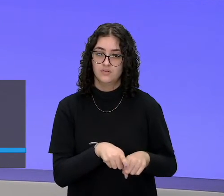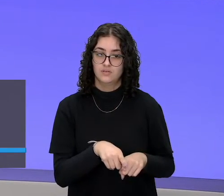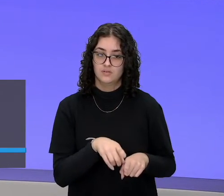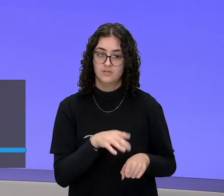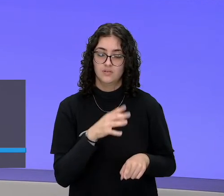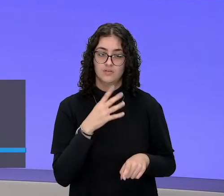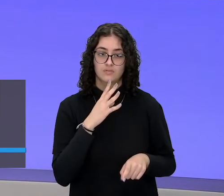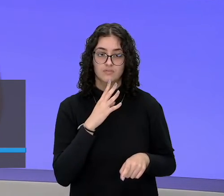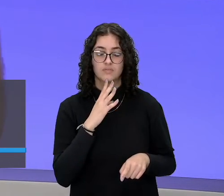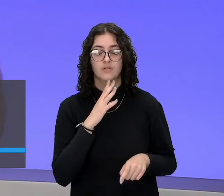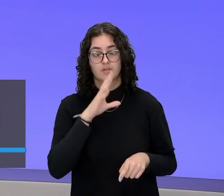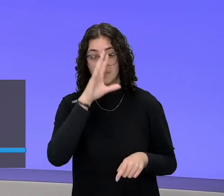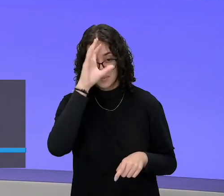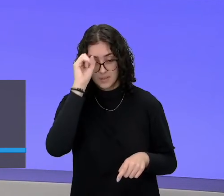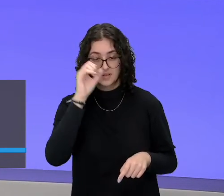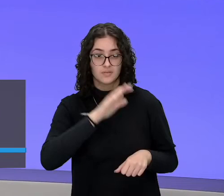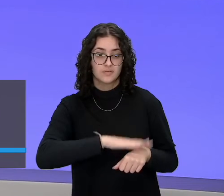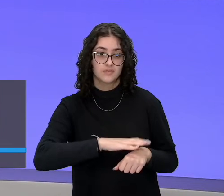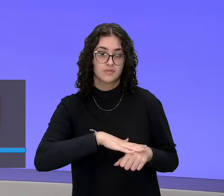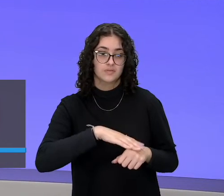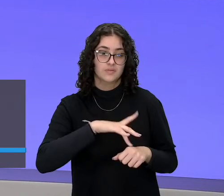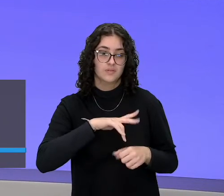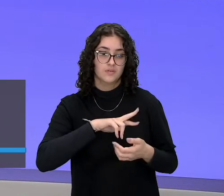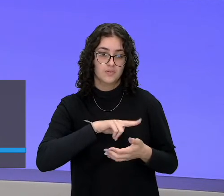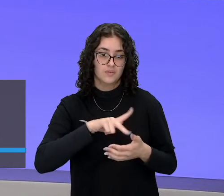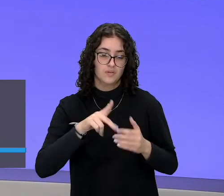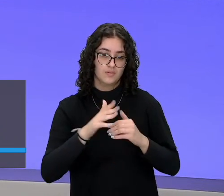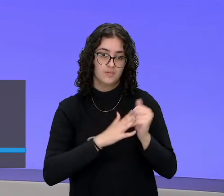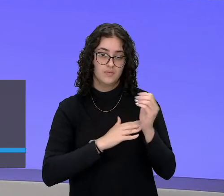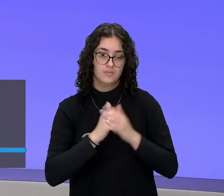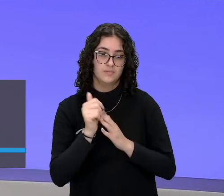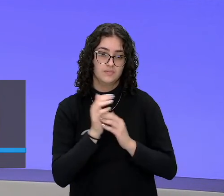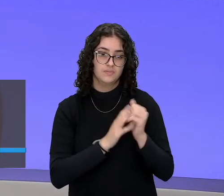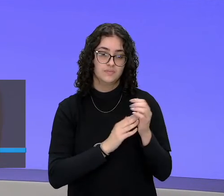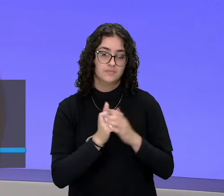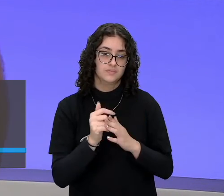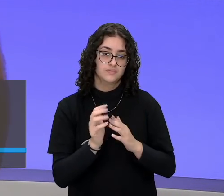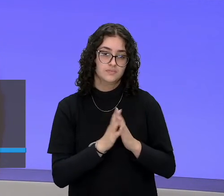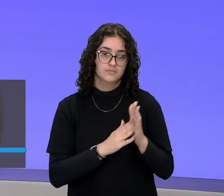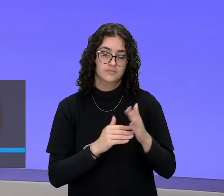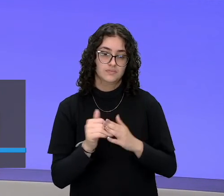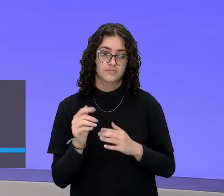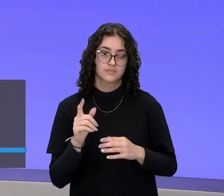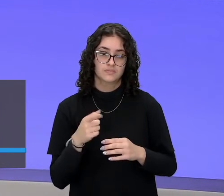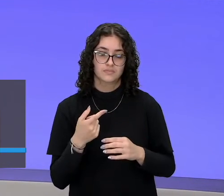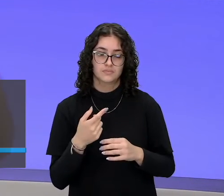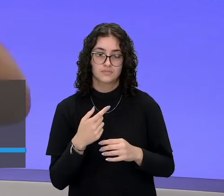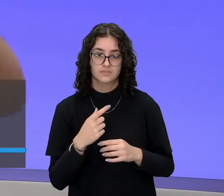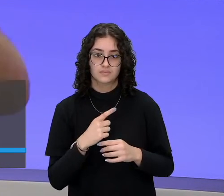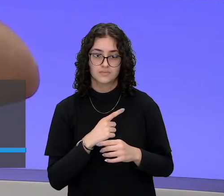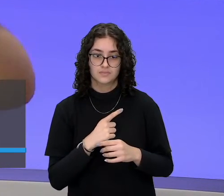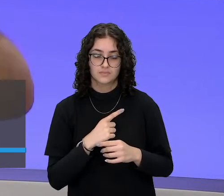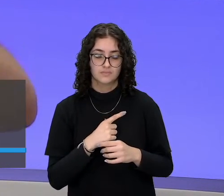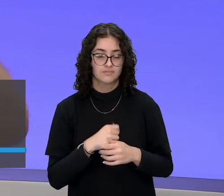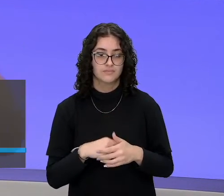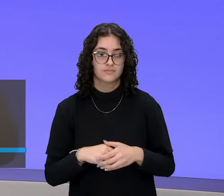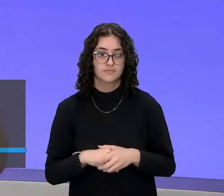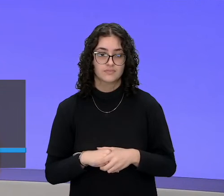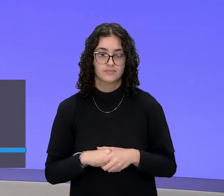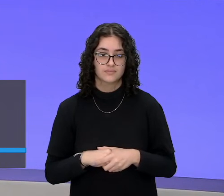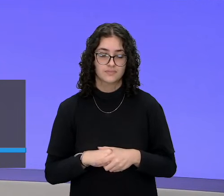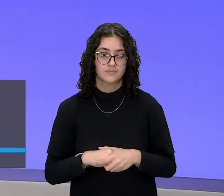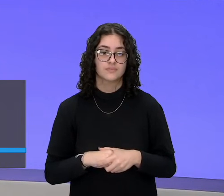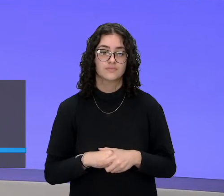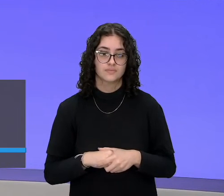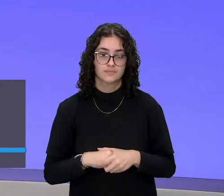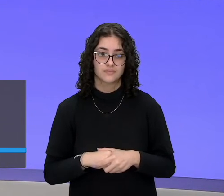gente aprende, a gente desenvolve outras habilidades, como a humildade, né? A abertura ao novo, que está dentro do socioemocional,